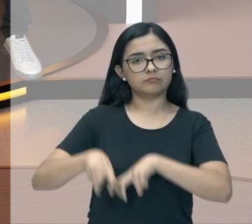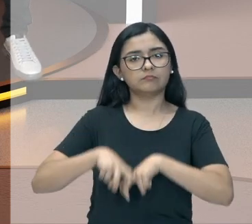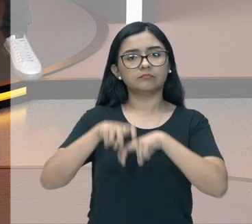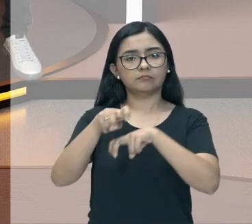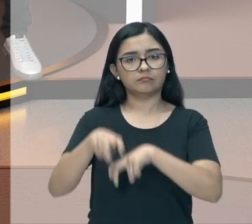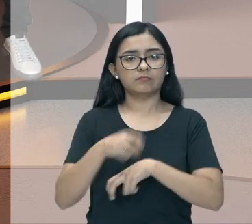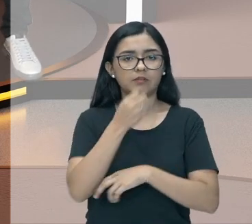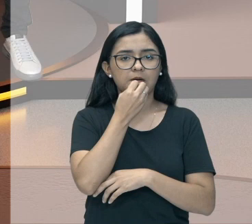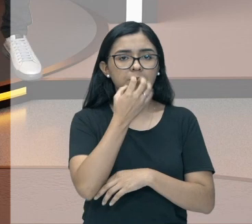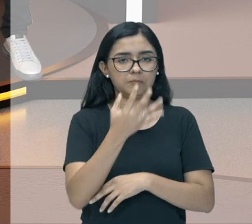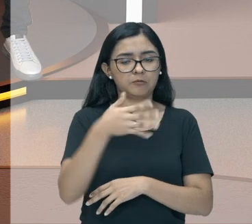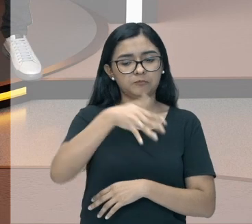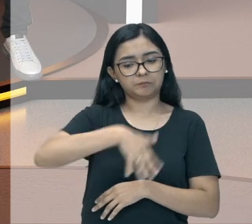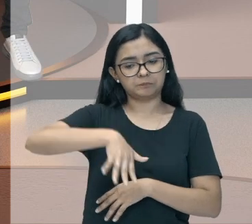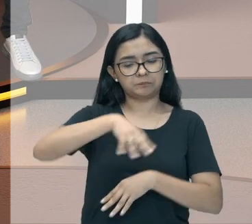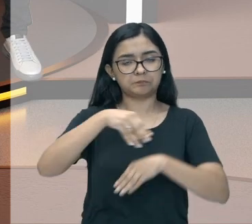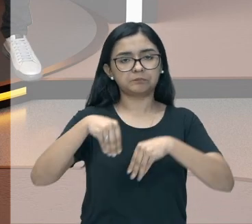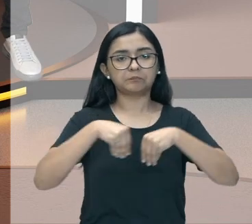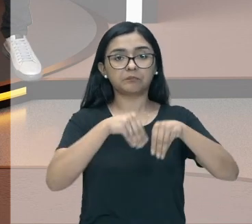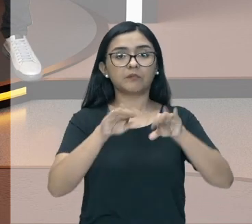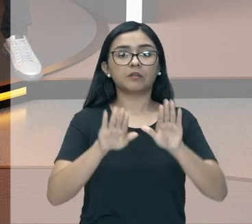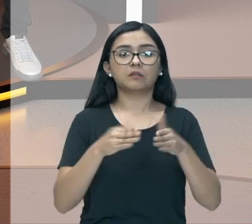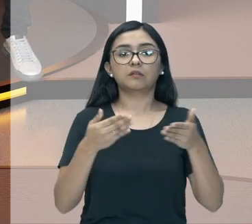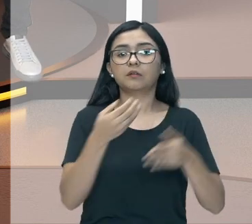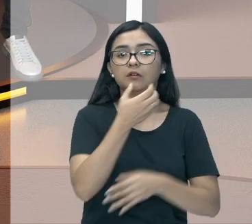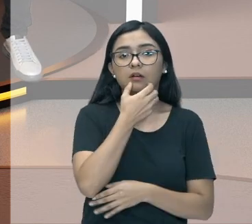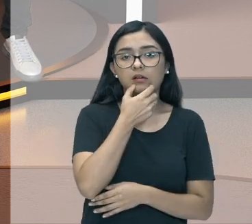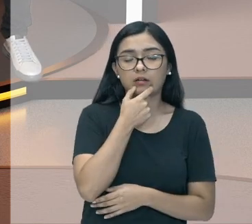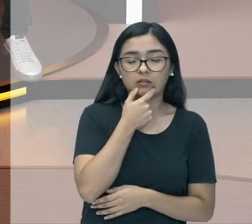desse clima. E aí a Inglaterra vai